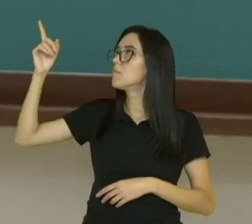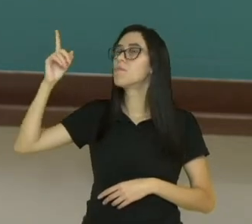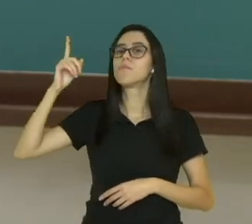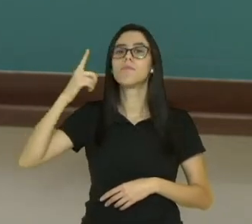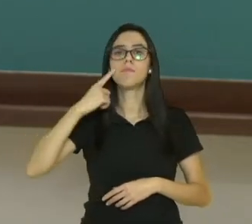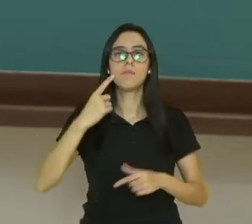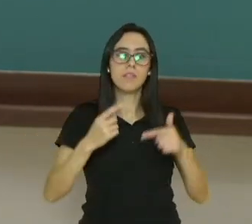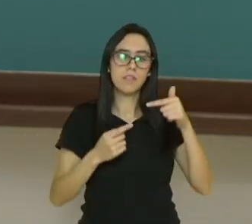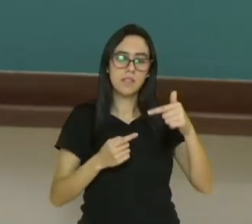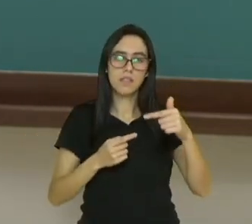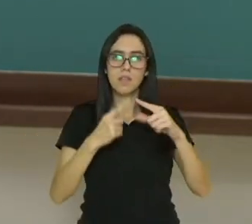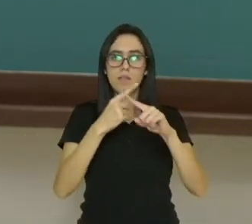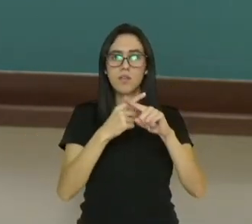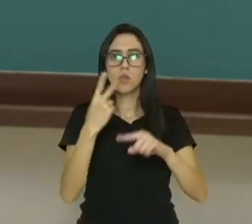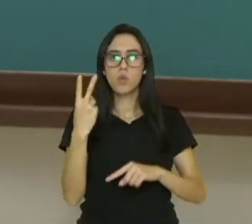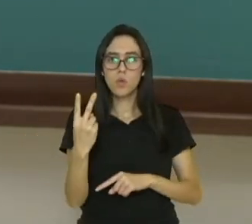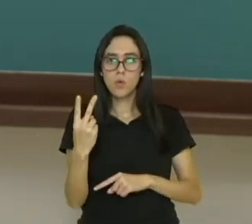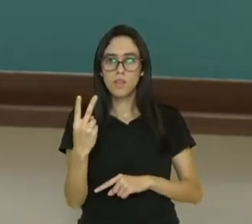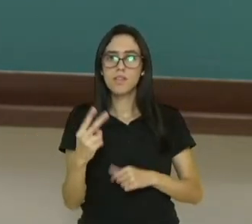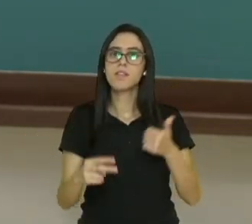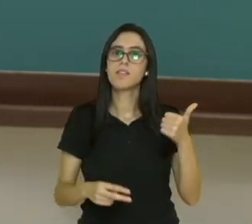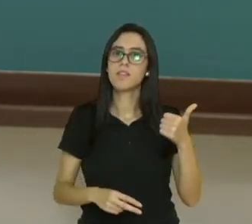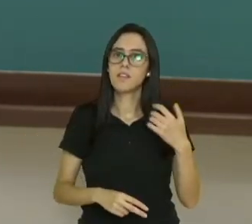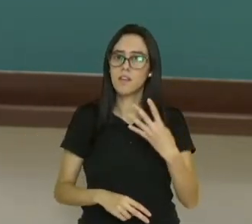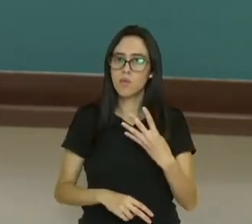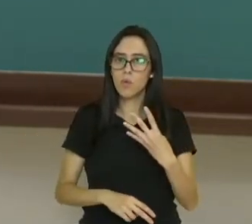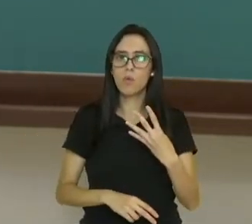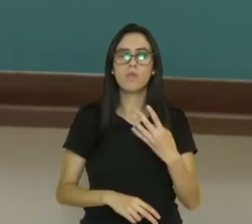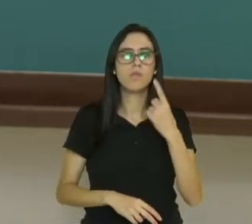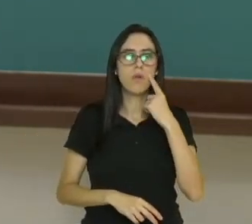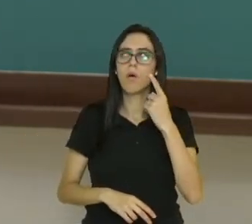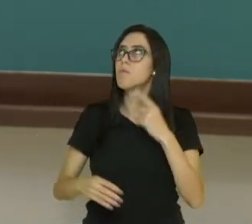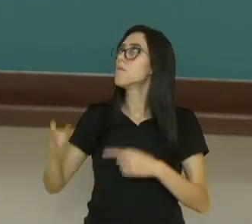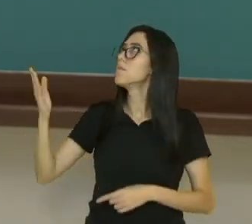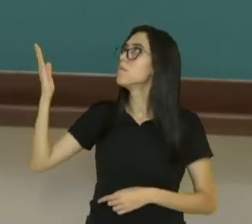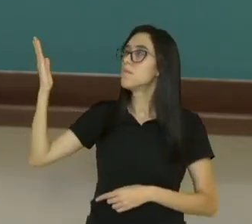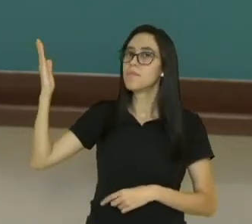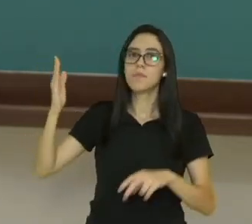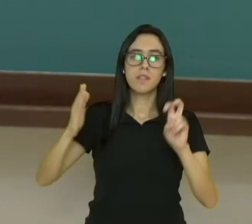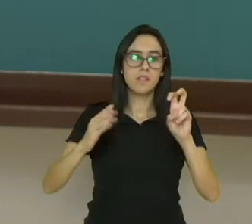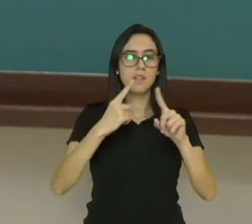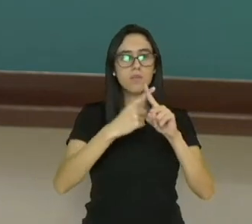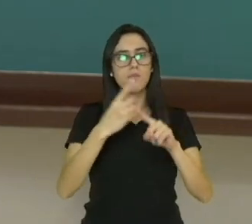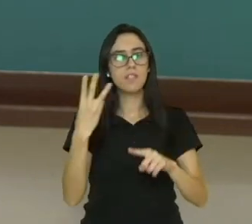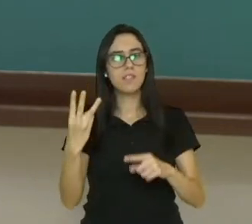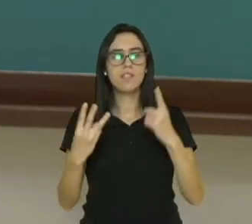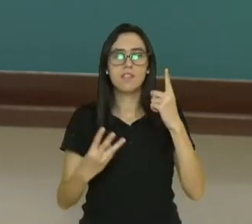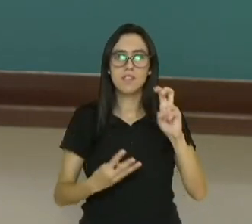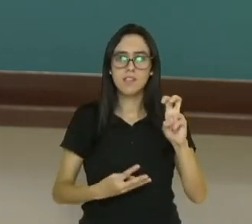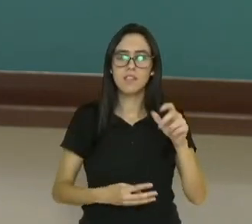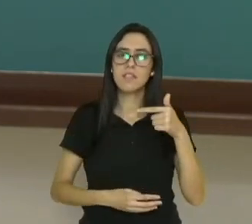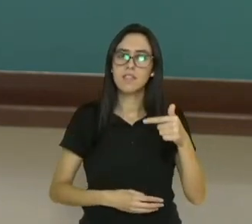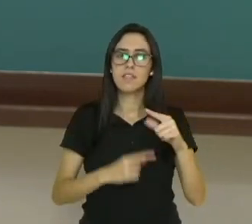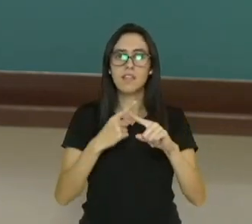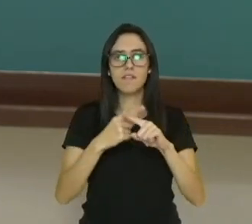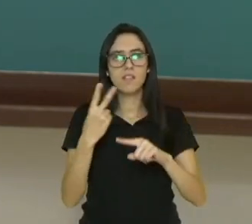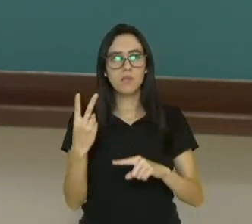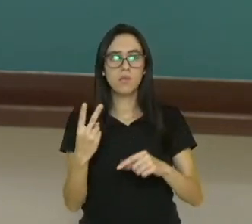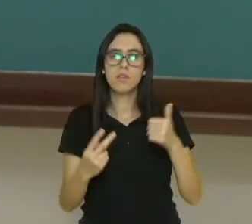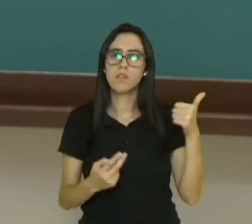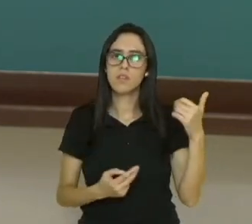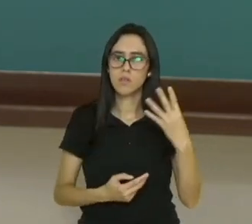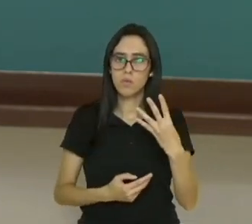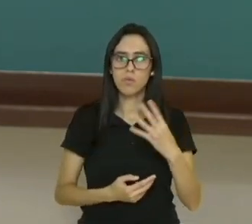7 por 2, vou chegar a quanto? Tá aqui, ó. 5 vezes 3, 15. 7 vezes 2,